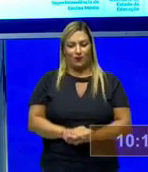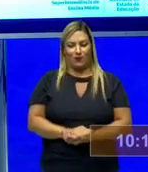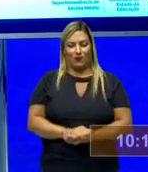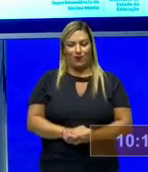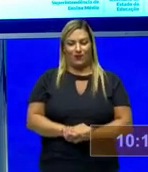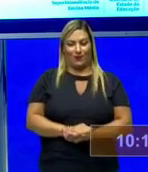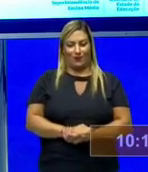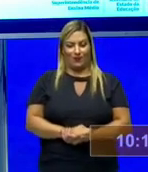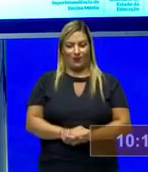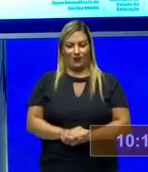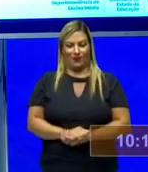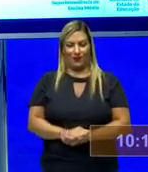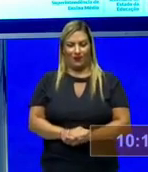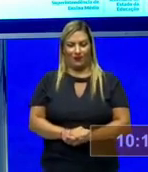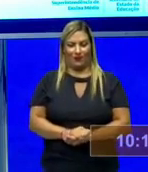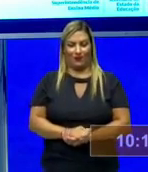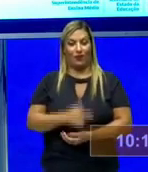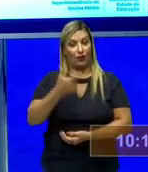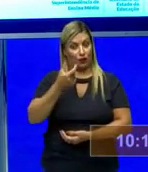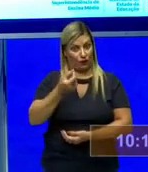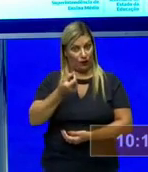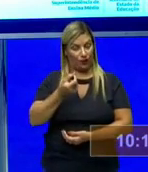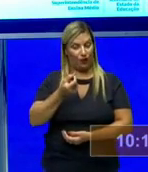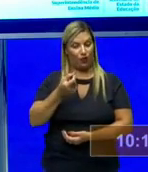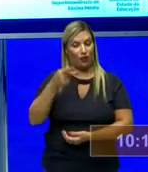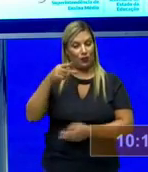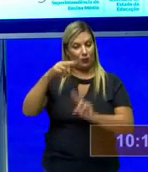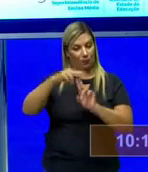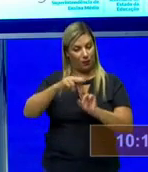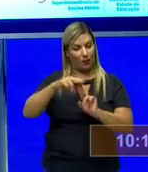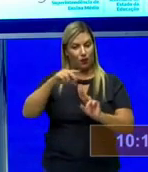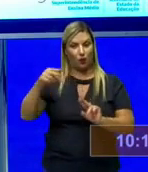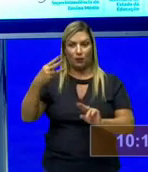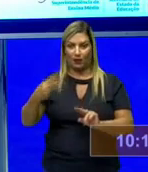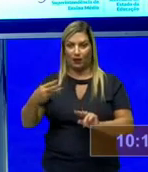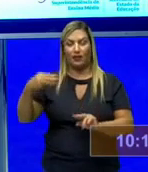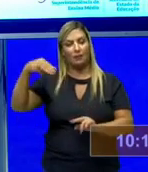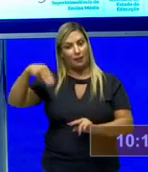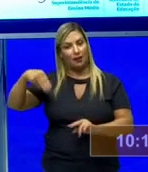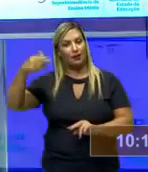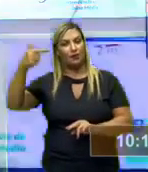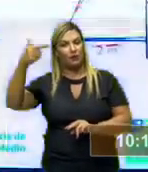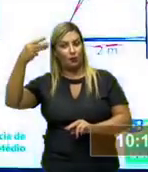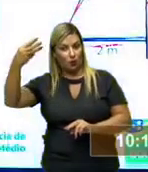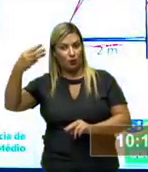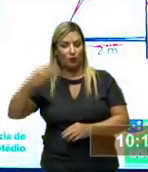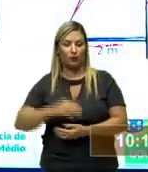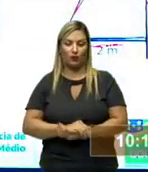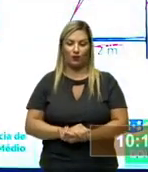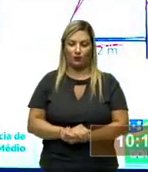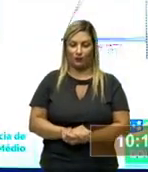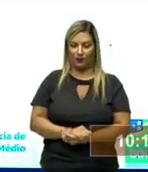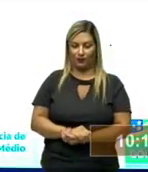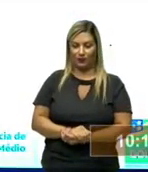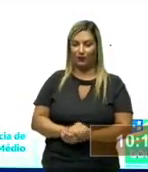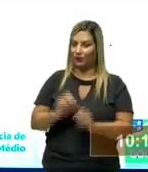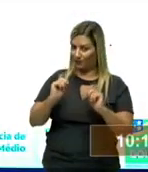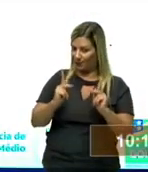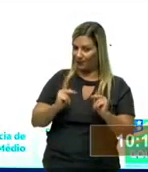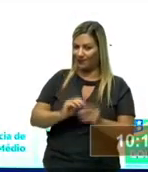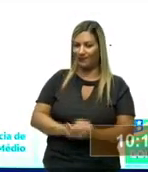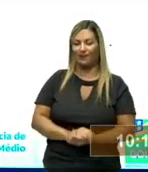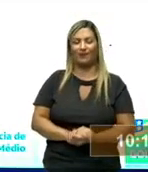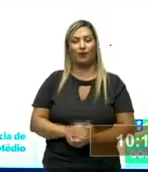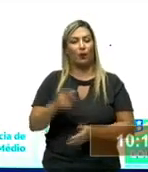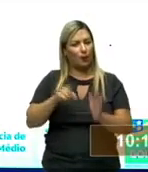ficar o volume 20 pi sobre 3 metros quadrados em metros cúbicos de volume boa